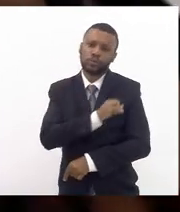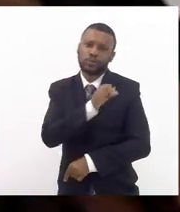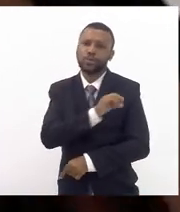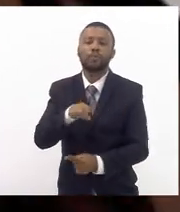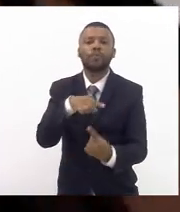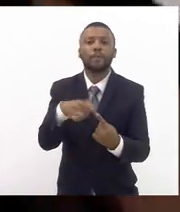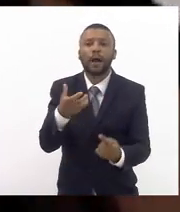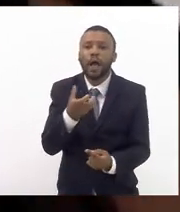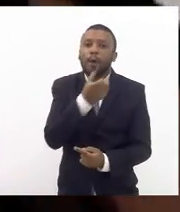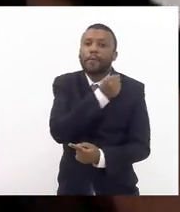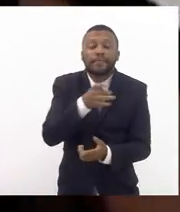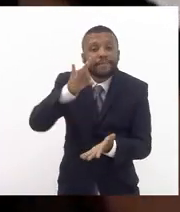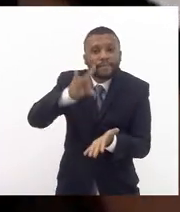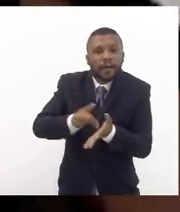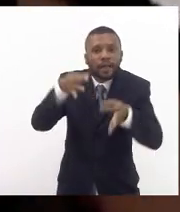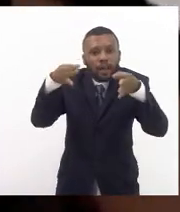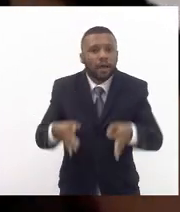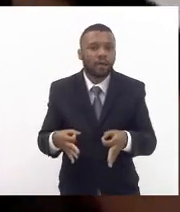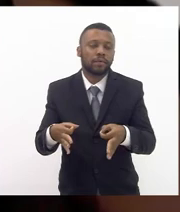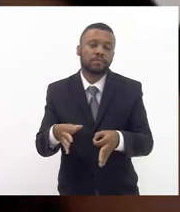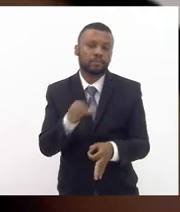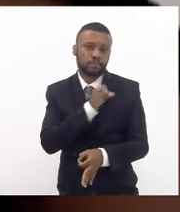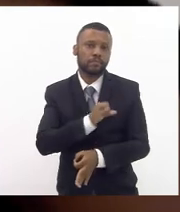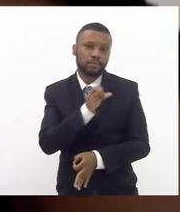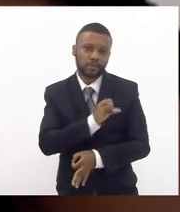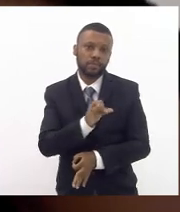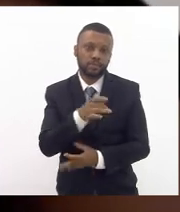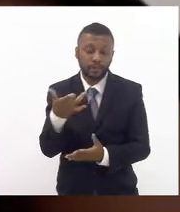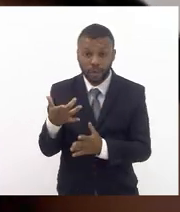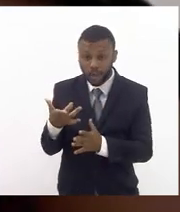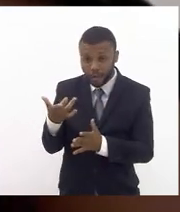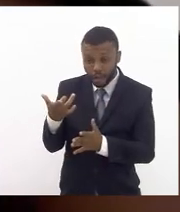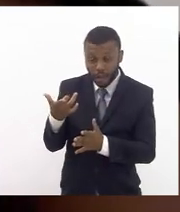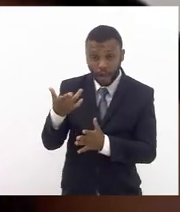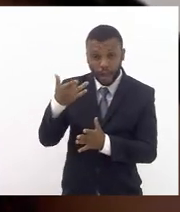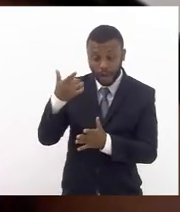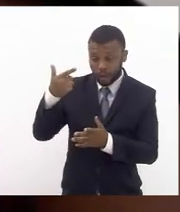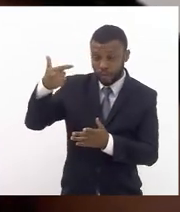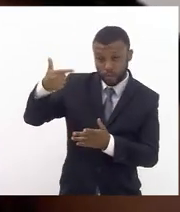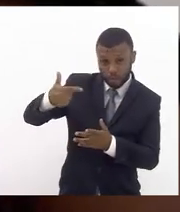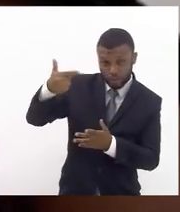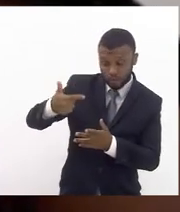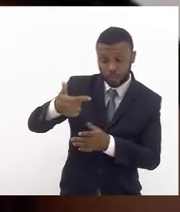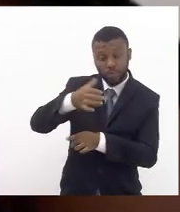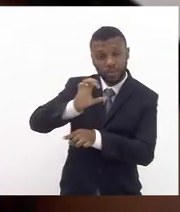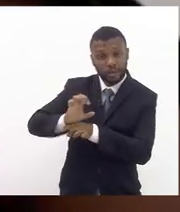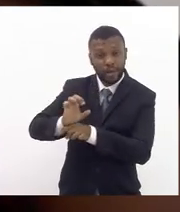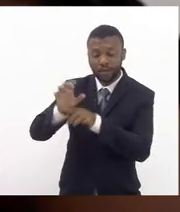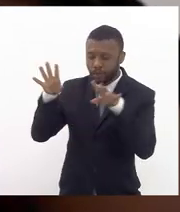recuperação real do Estado do Rio de Janeiro, segundo Estado mais importante da federação.